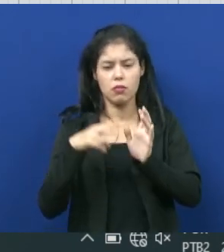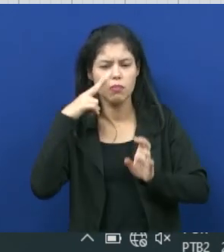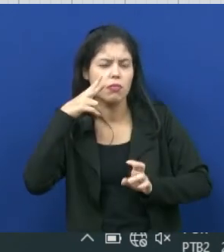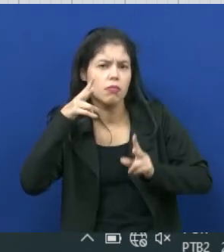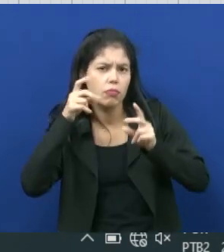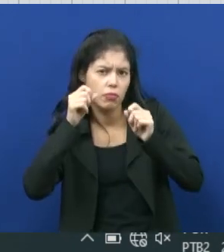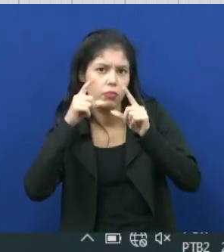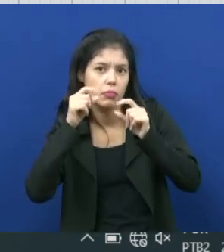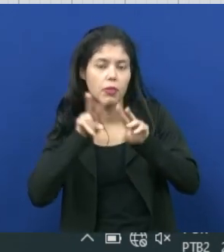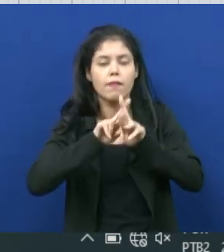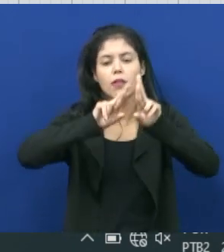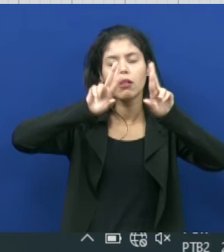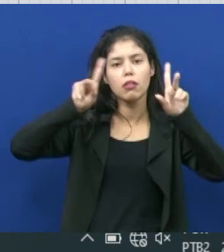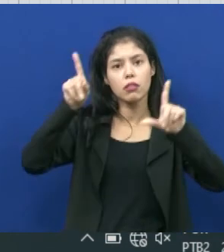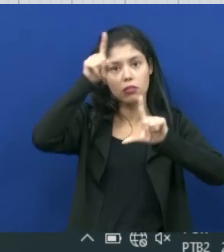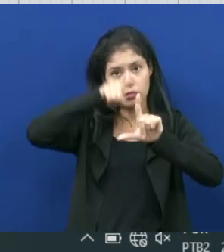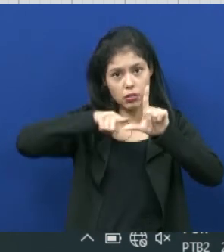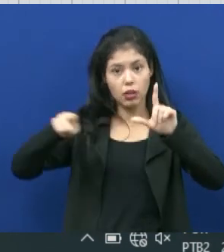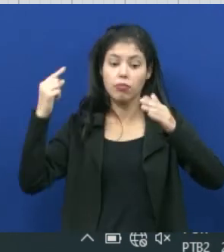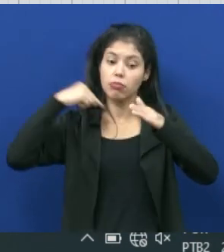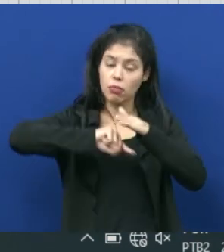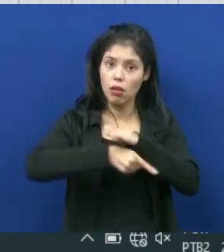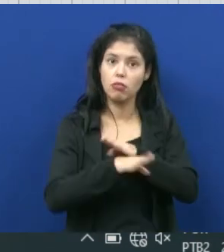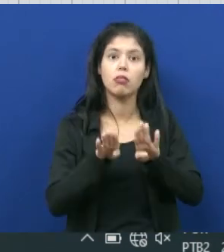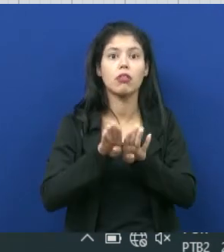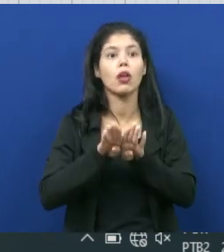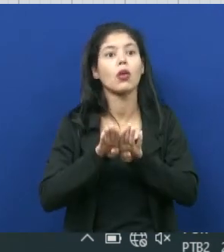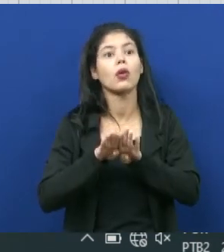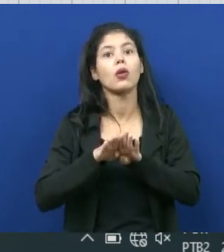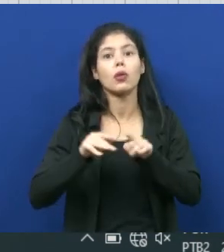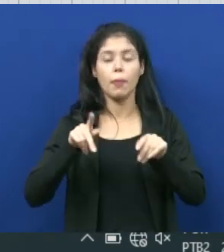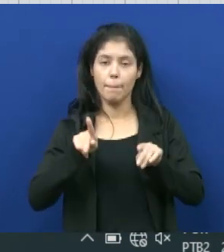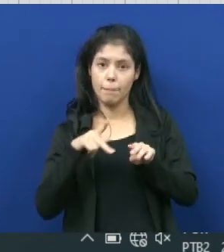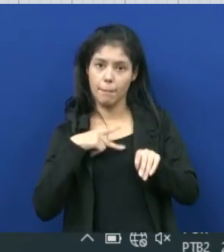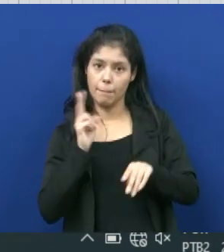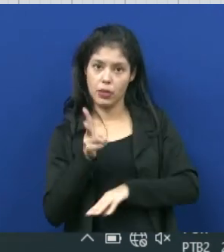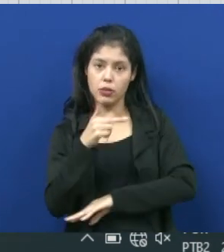vários gráficos dentro do mesmo plano cartesiano.